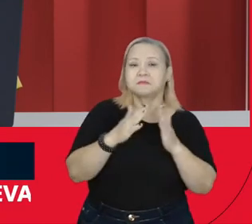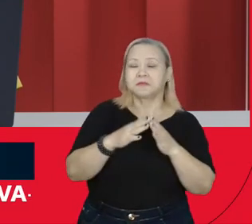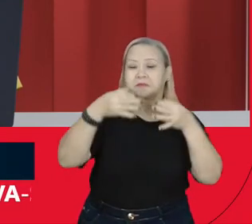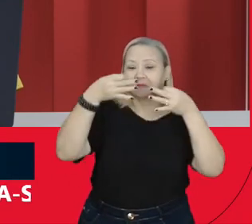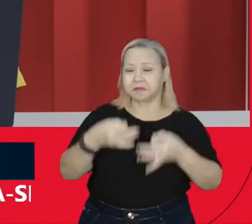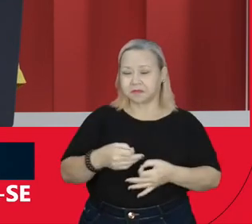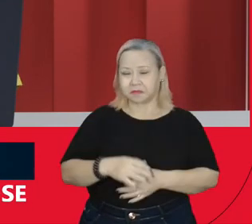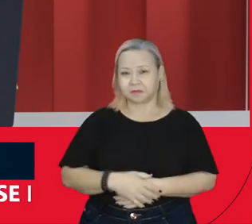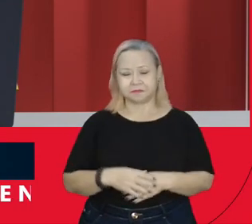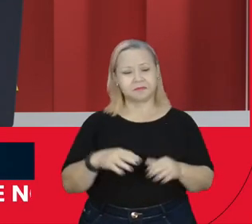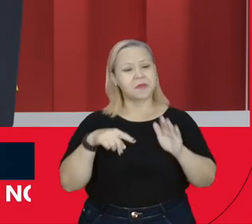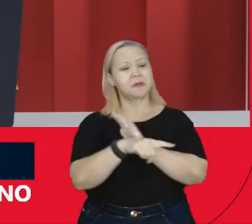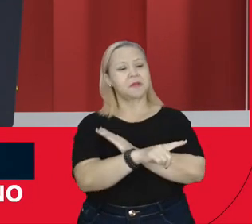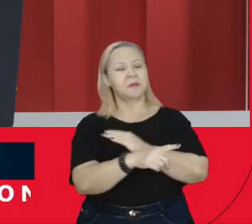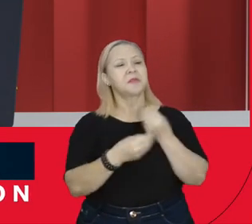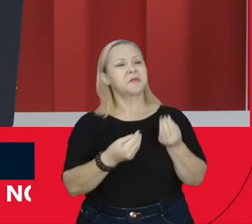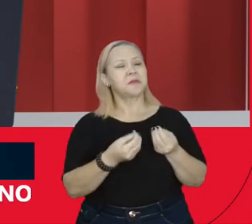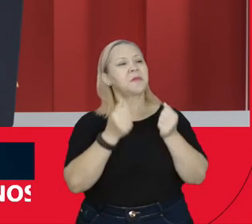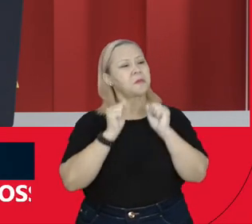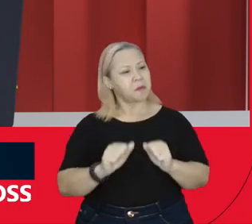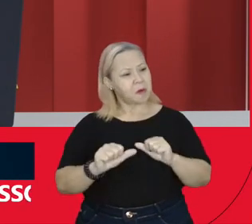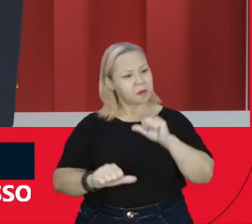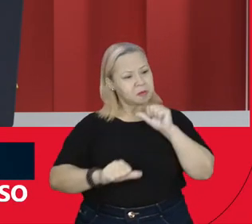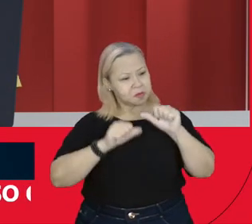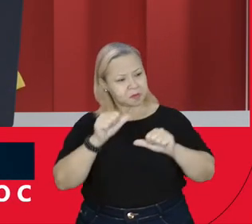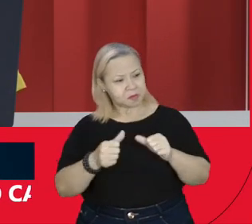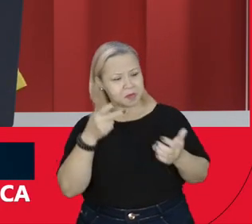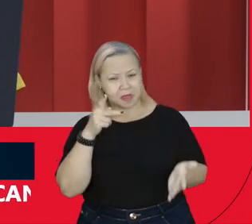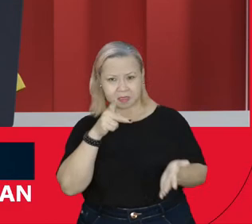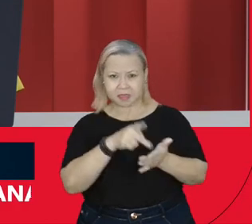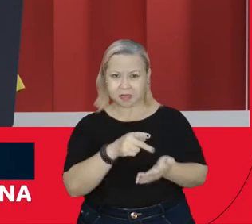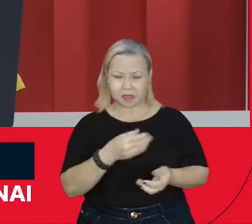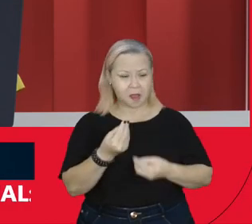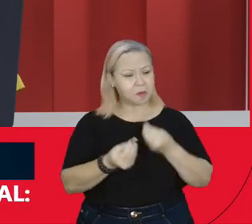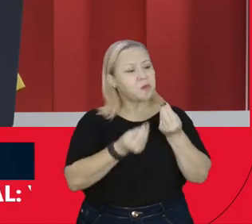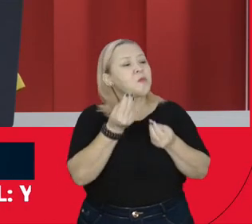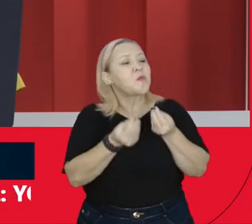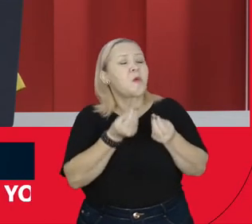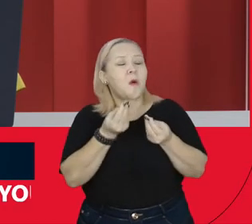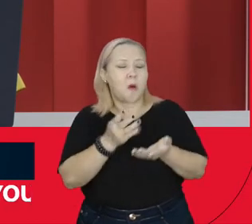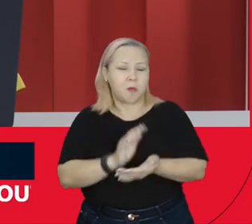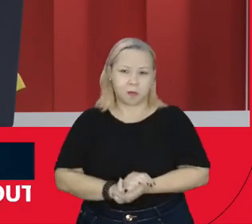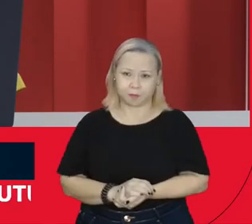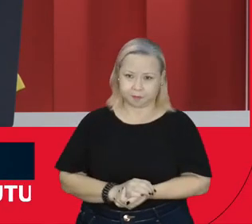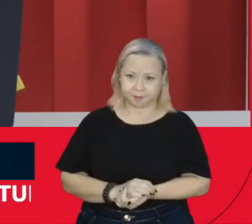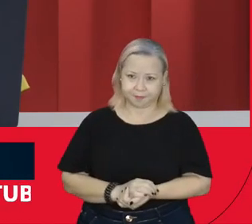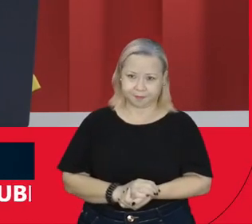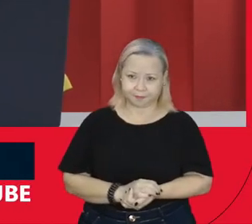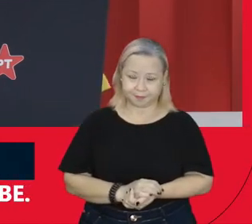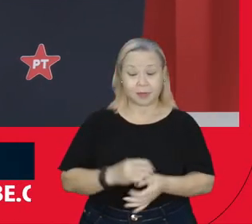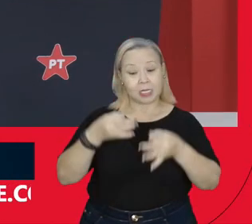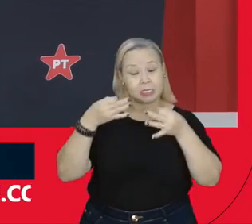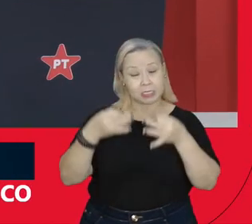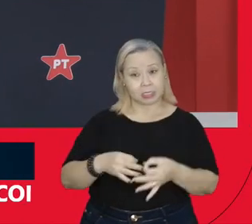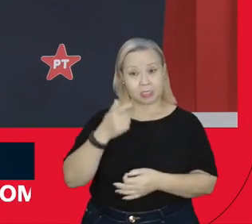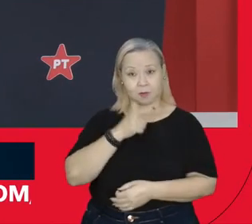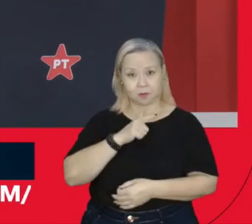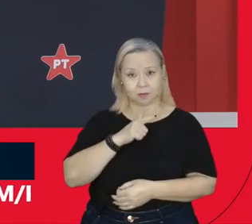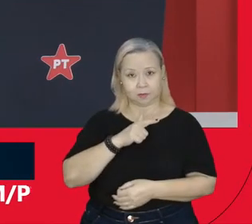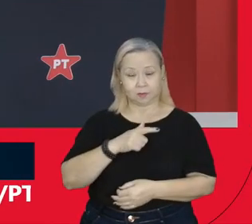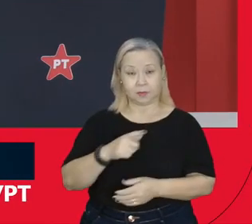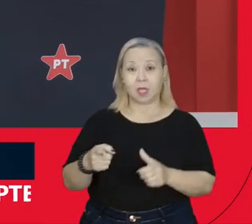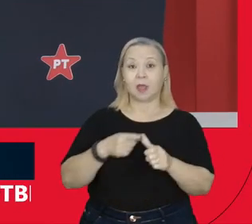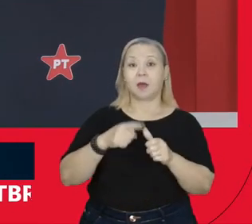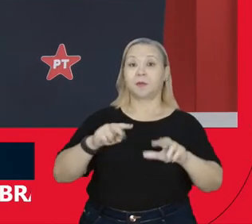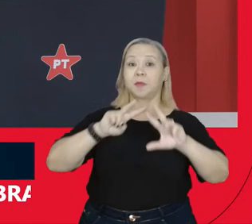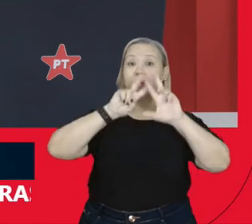eu te pergunto, Tereza, dá para mudar essa realidade? Como? Não, com certeza dá. A primeira grande questão é essa.